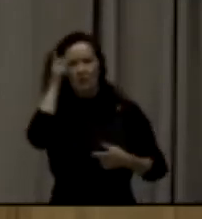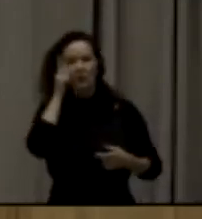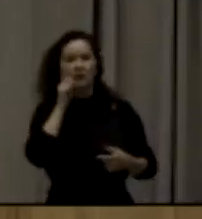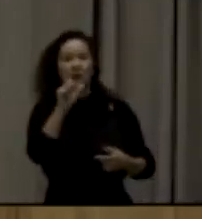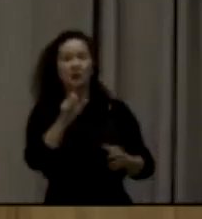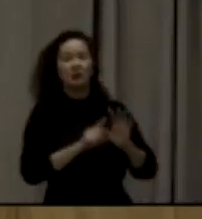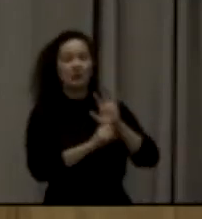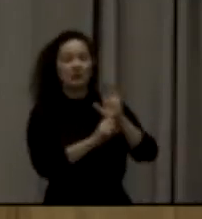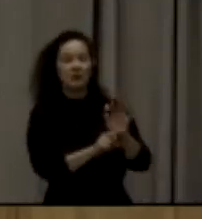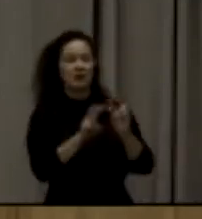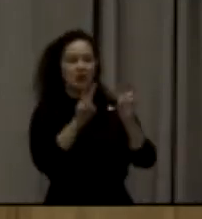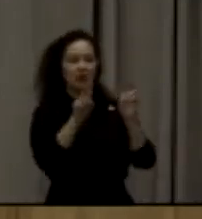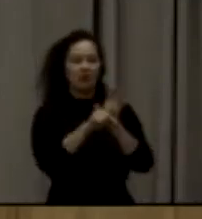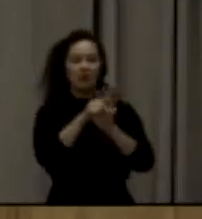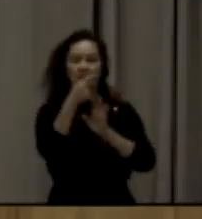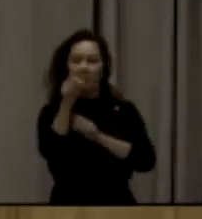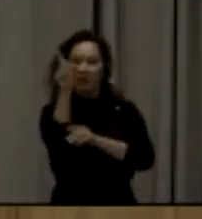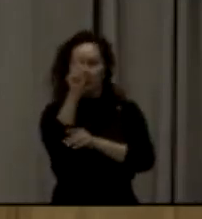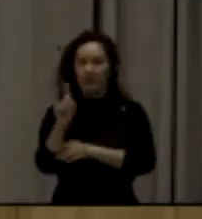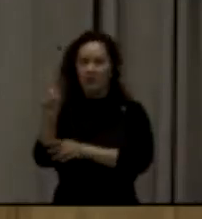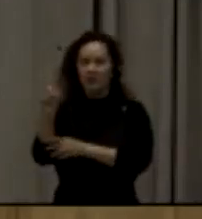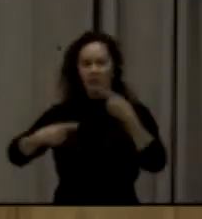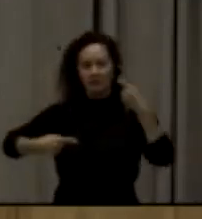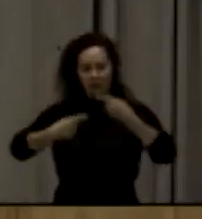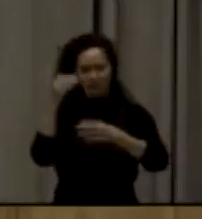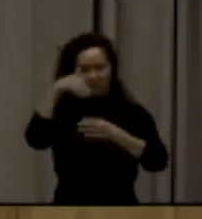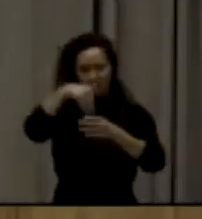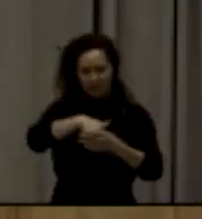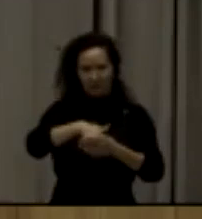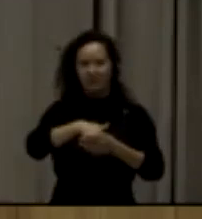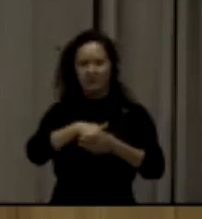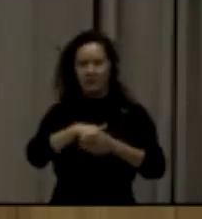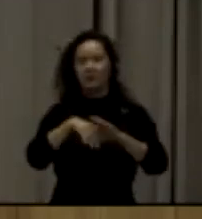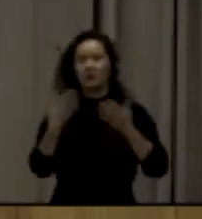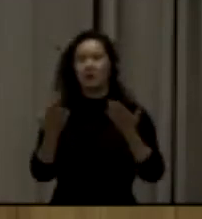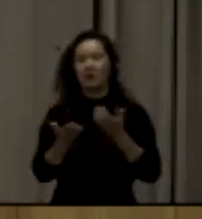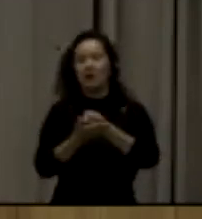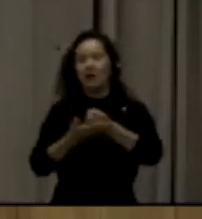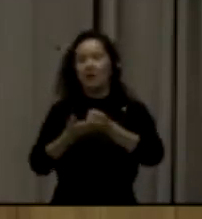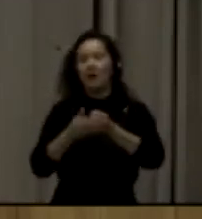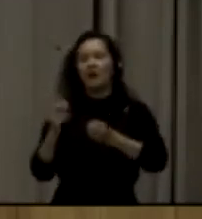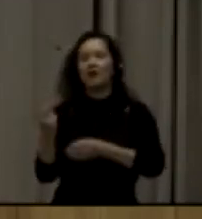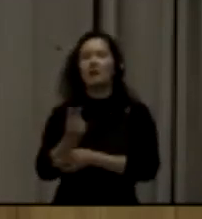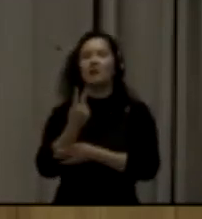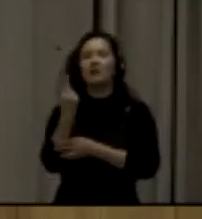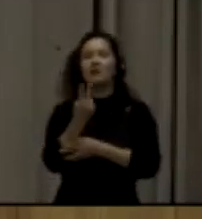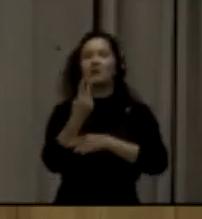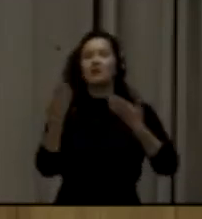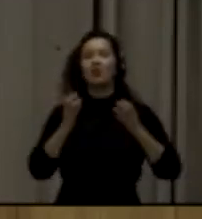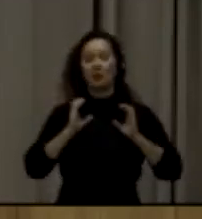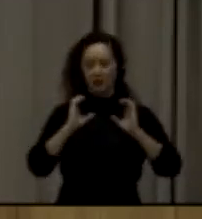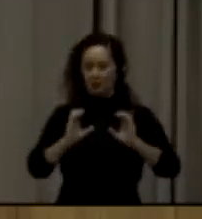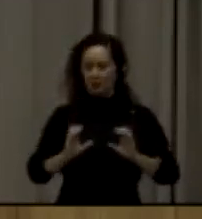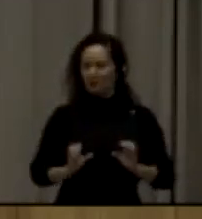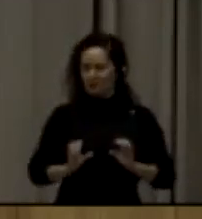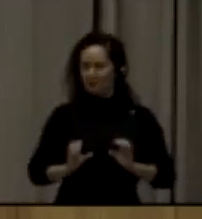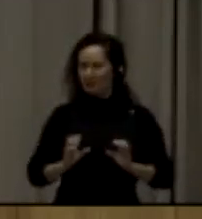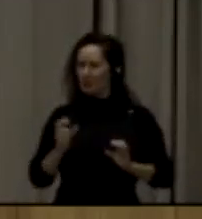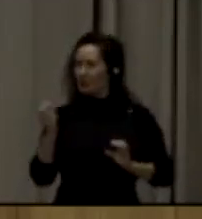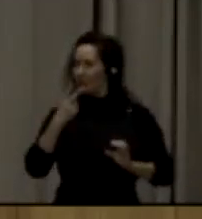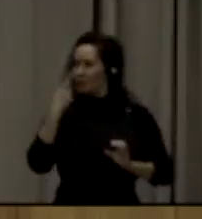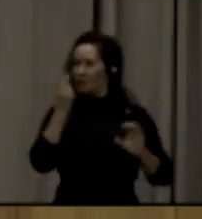conseguiu pautar o debate eleitoral em cima dos valores de comportamento, dos